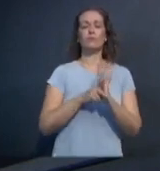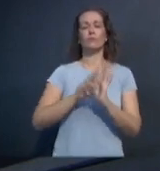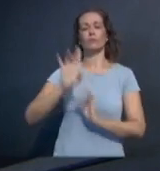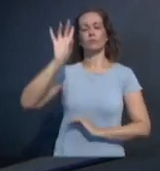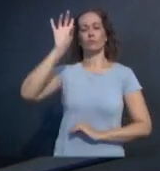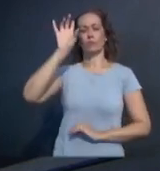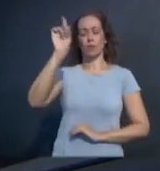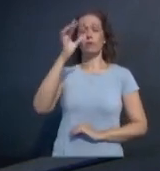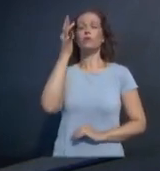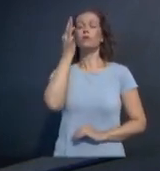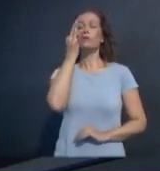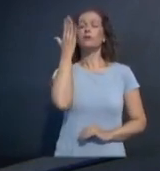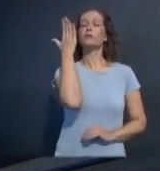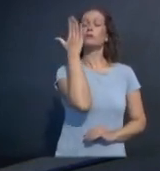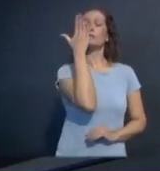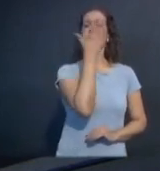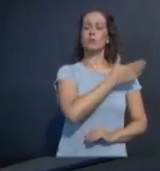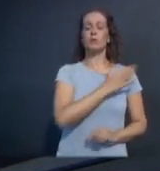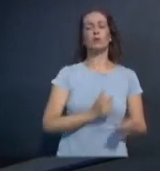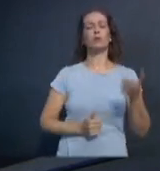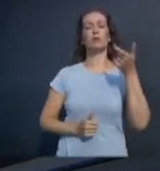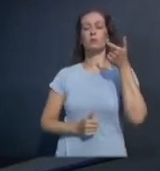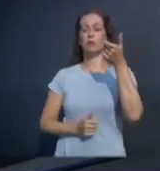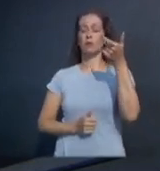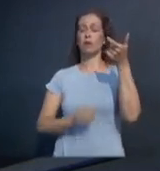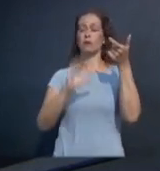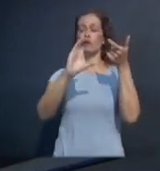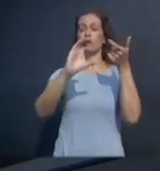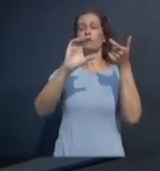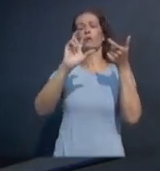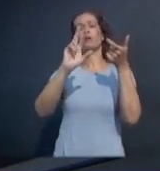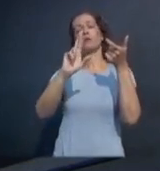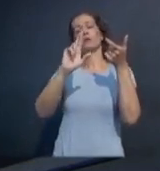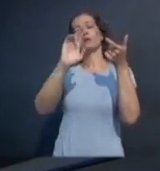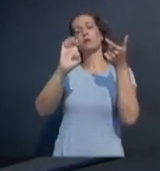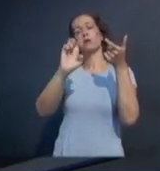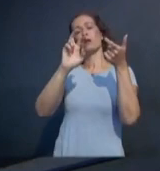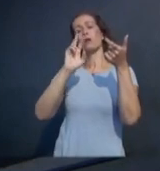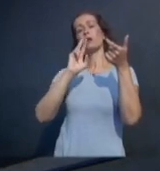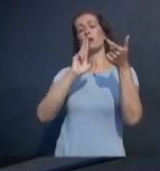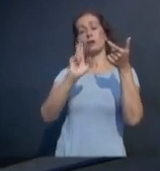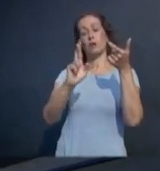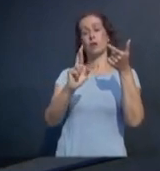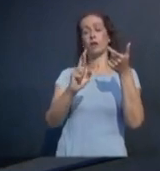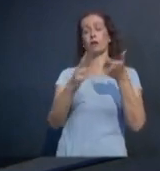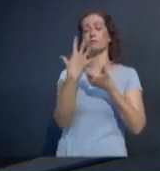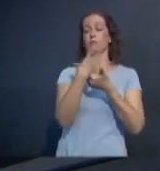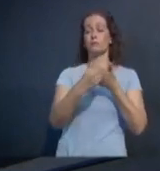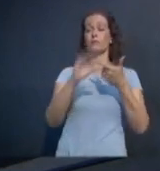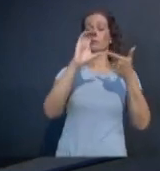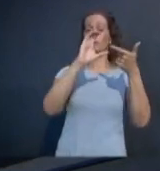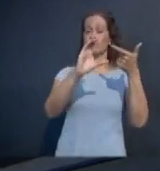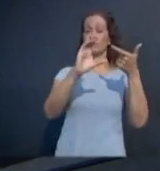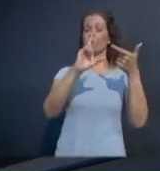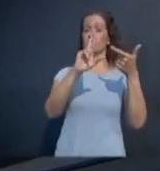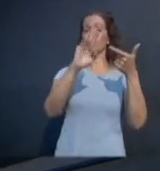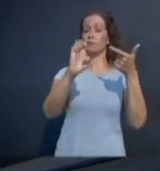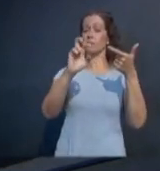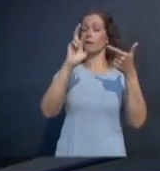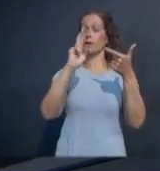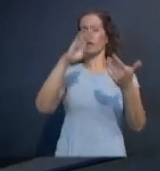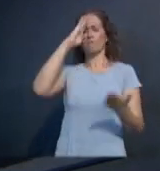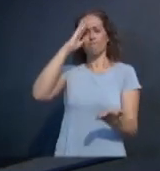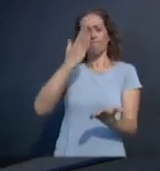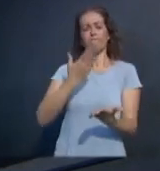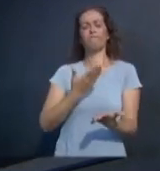Então, o testemunho, essa palavra crer, crer, crer, vamos falar? Crer. No